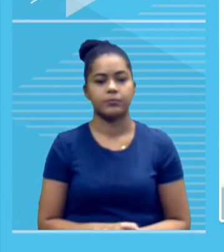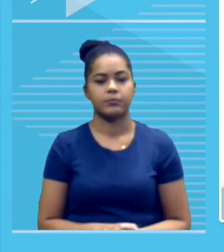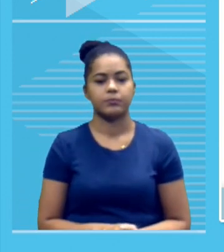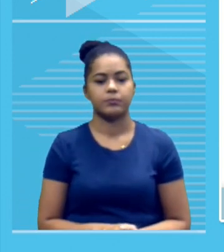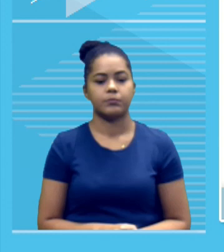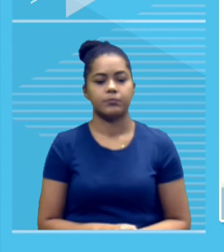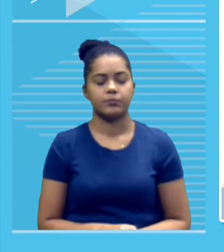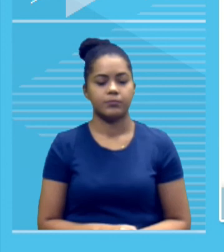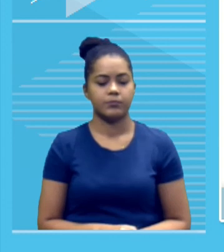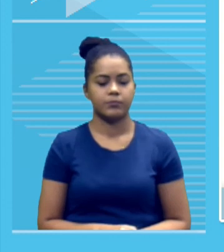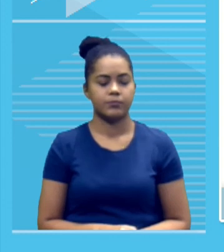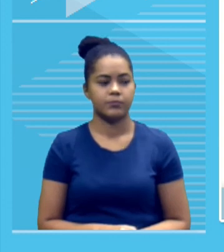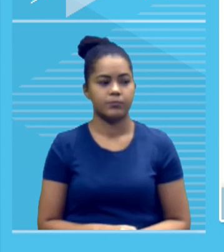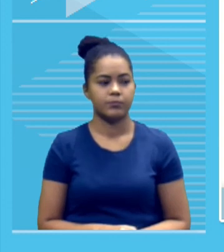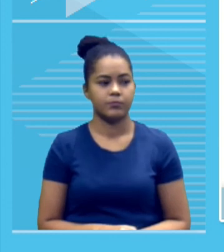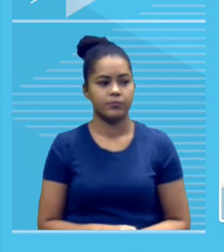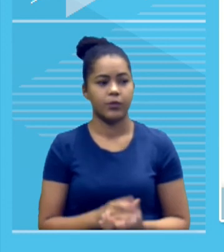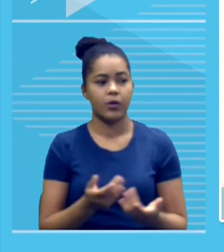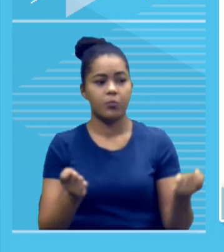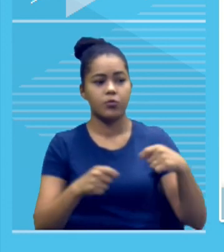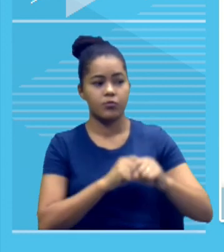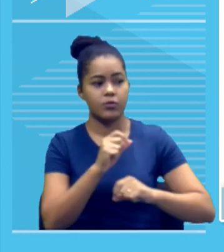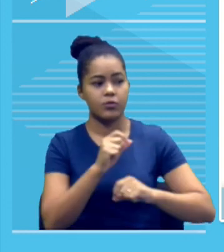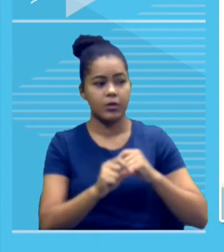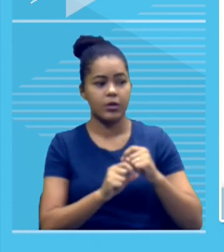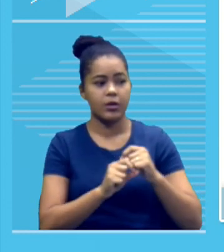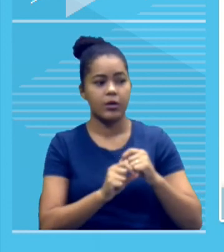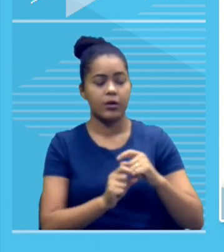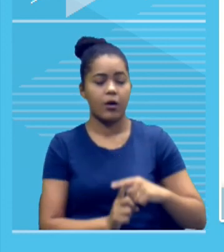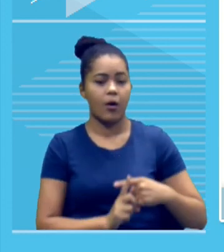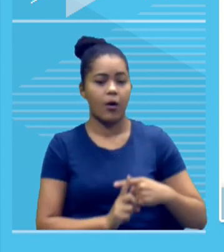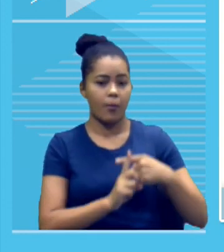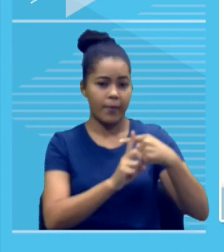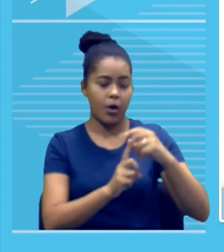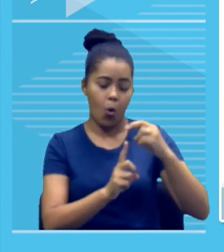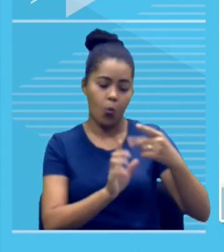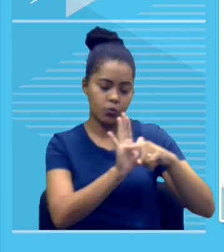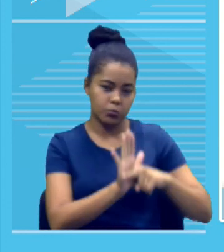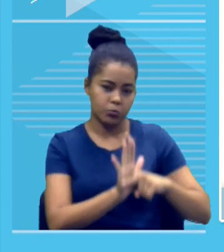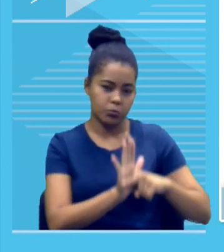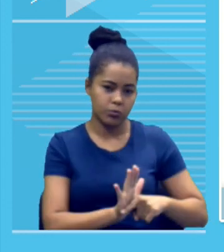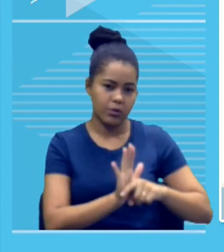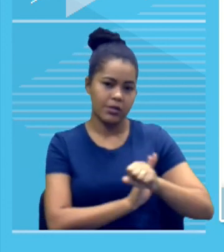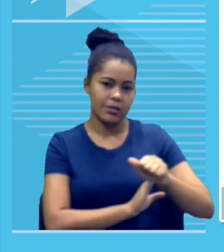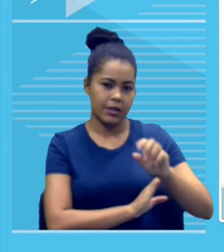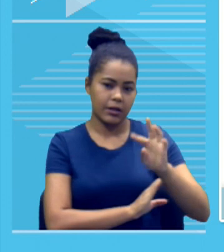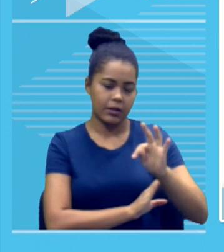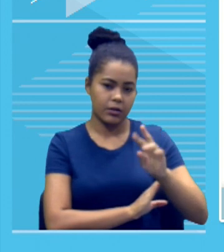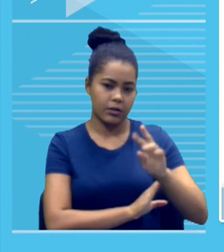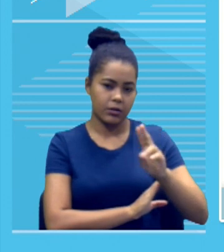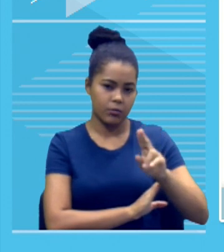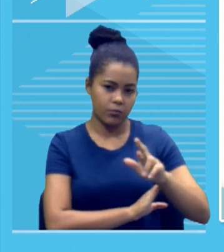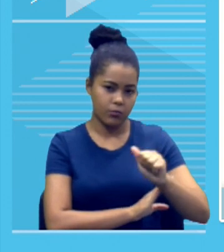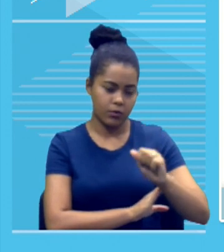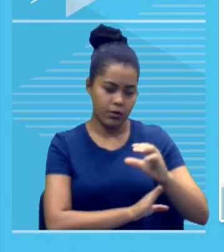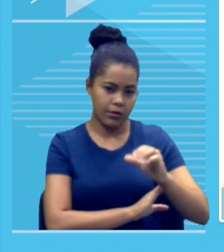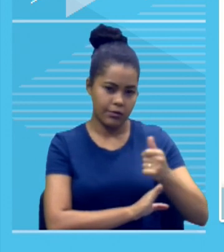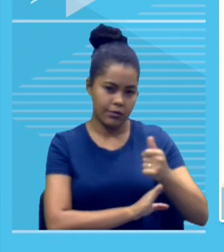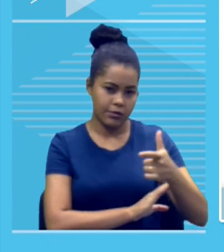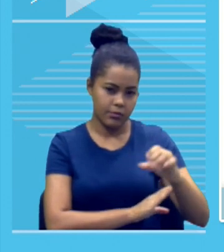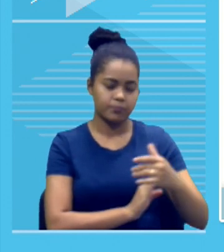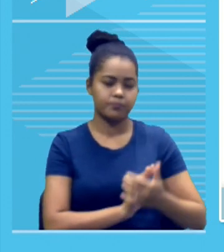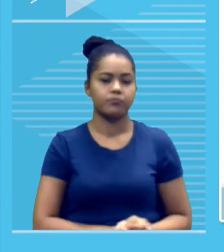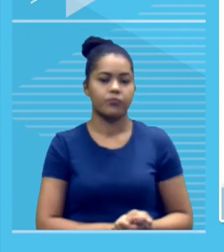ciclanos, que perde ou diminui em saturações. Estudaremos aí nessa aula de hoje, né? As reações de adição, do